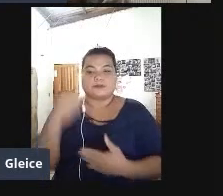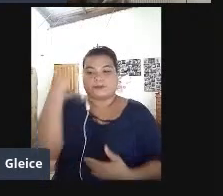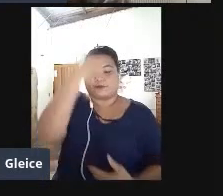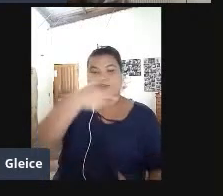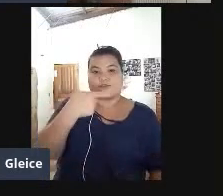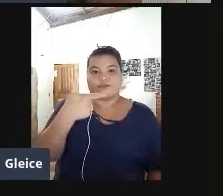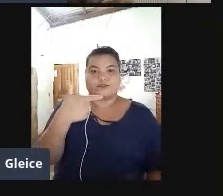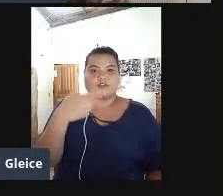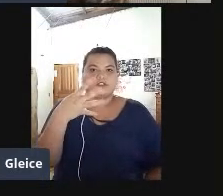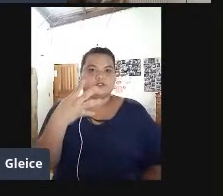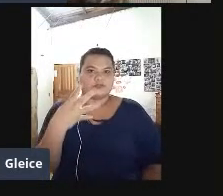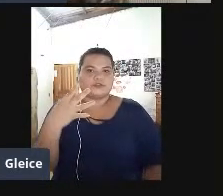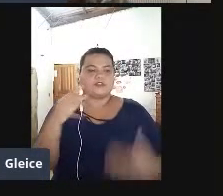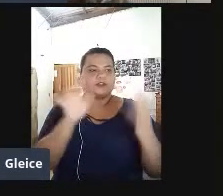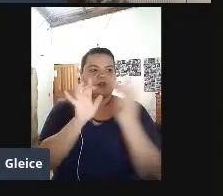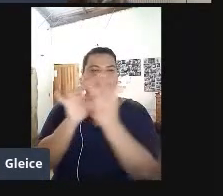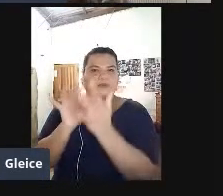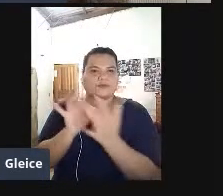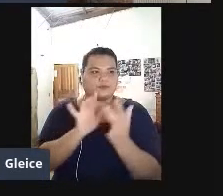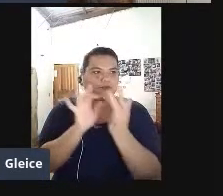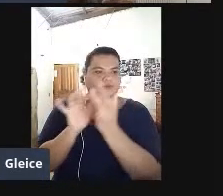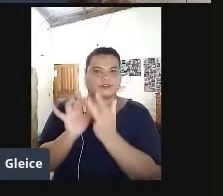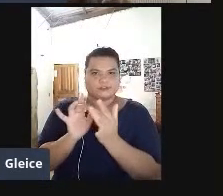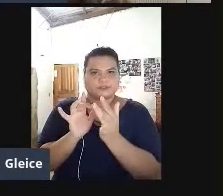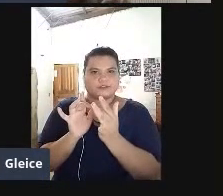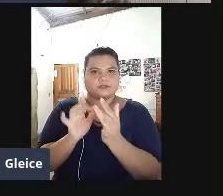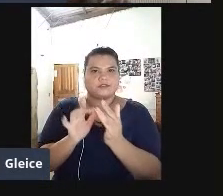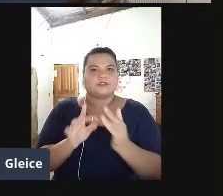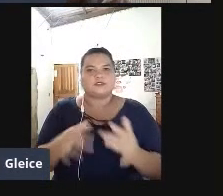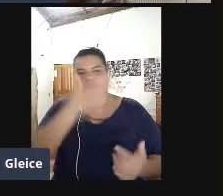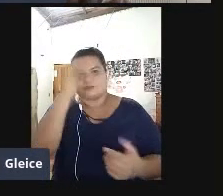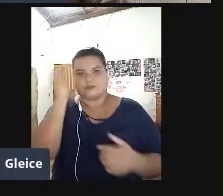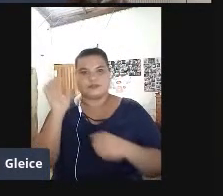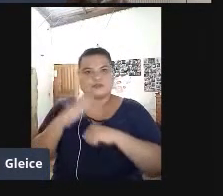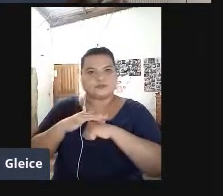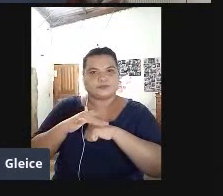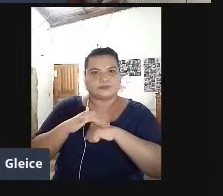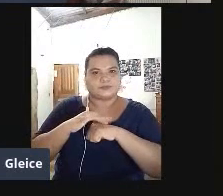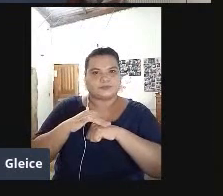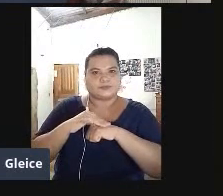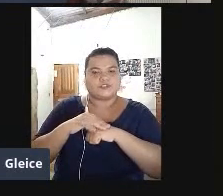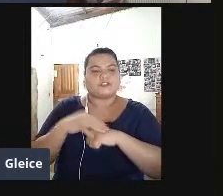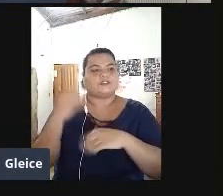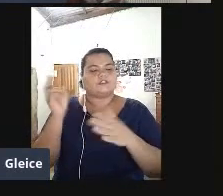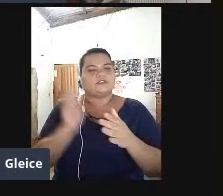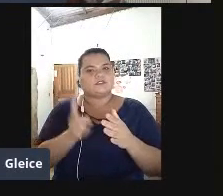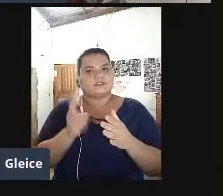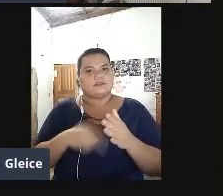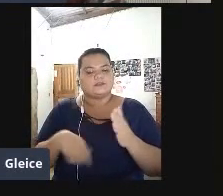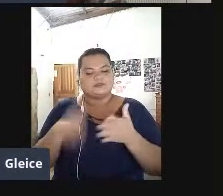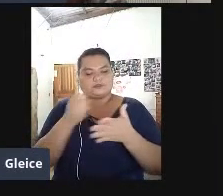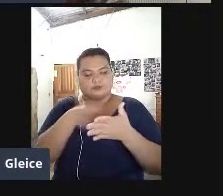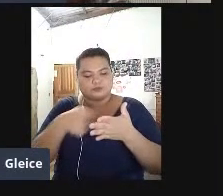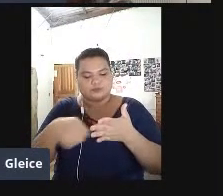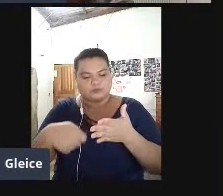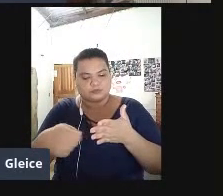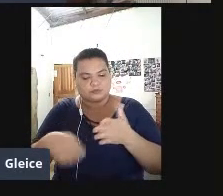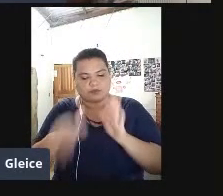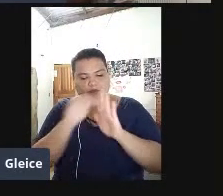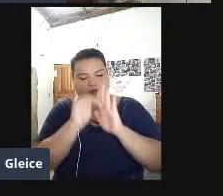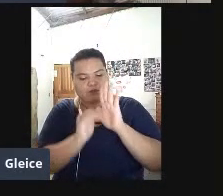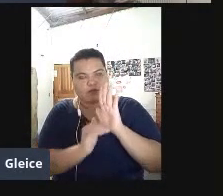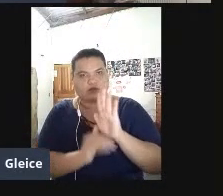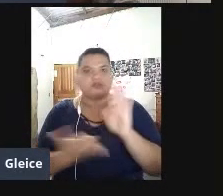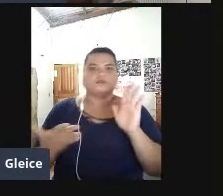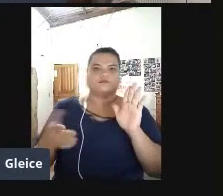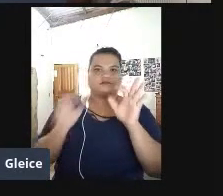pacientes, a gente passava algumas recomendações, deixávamos o plano nutricional prescrito e ele era administrado, ok,